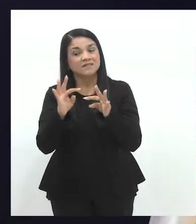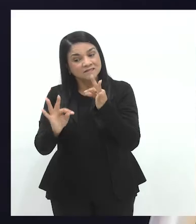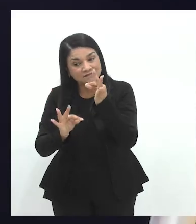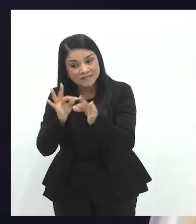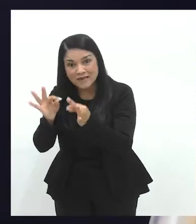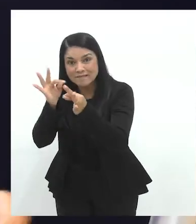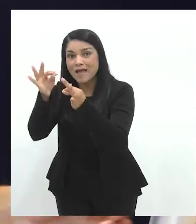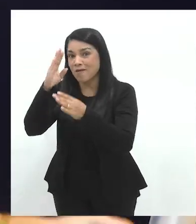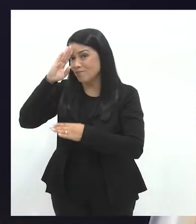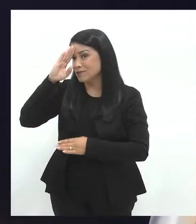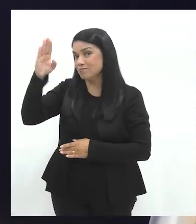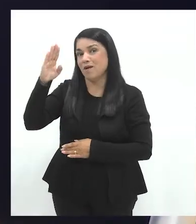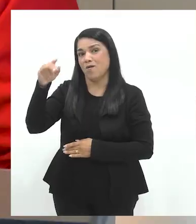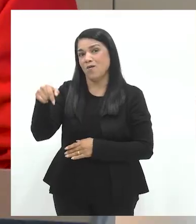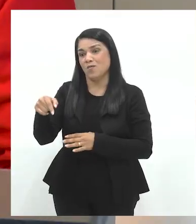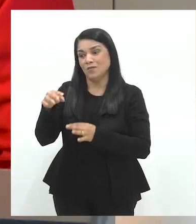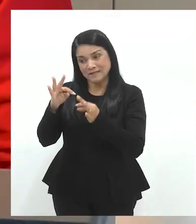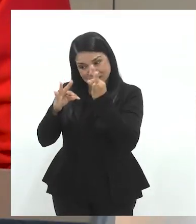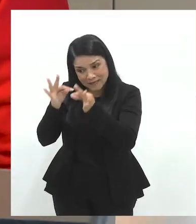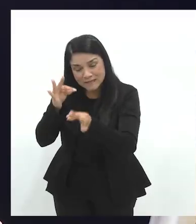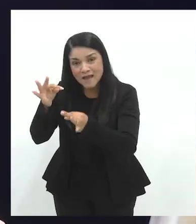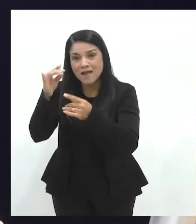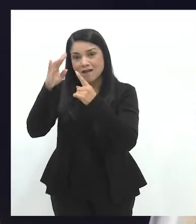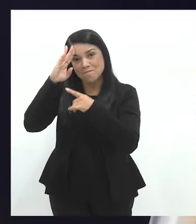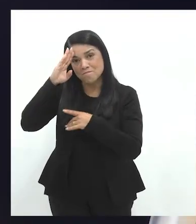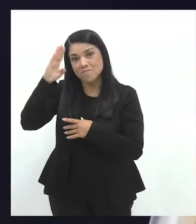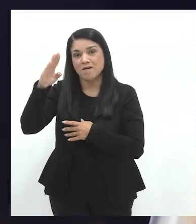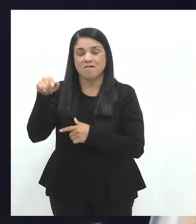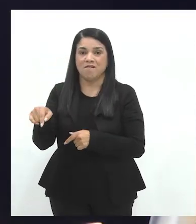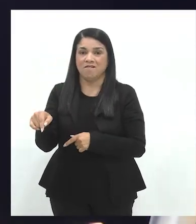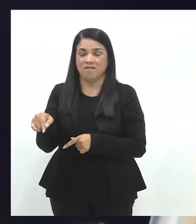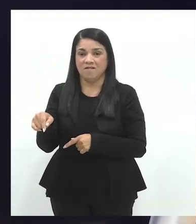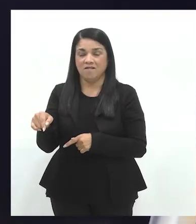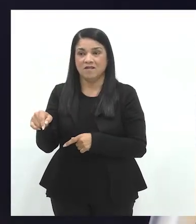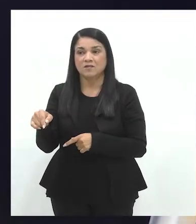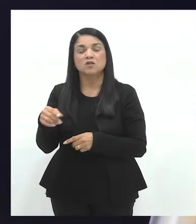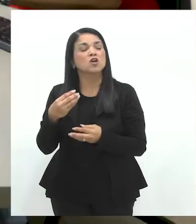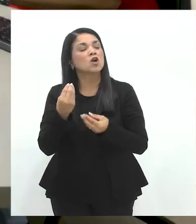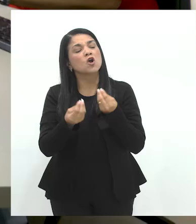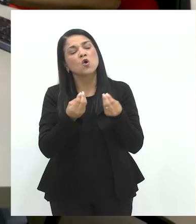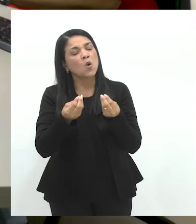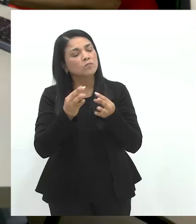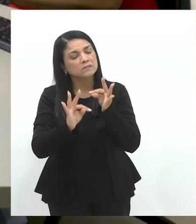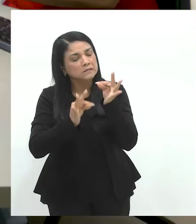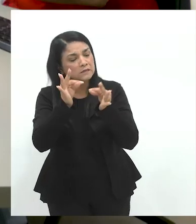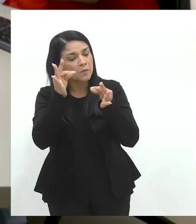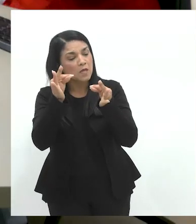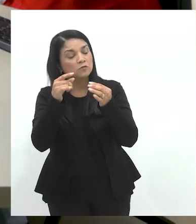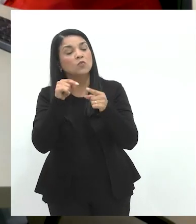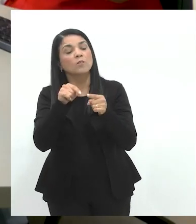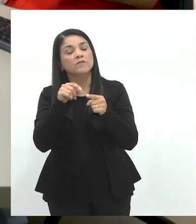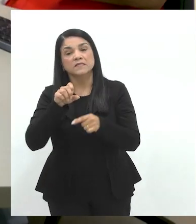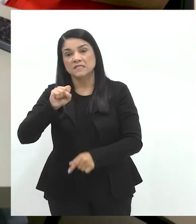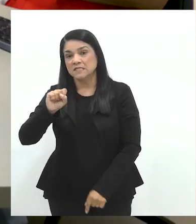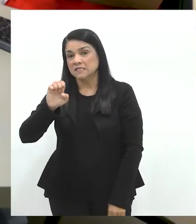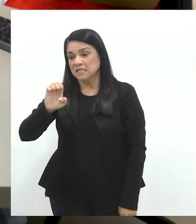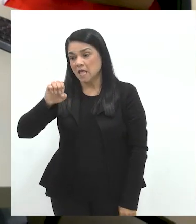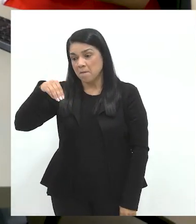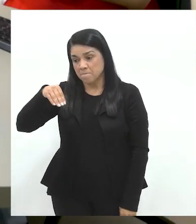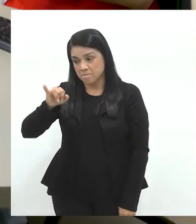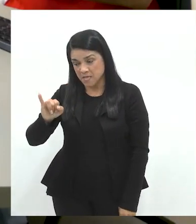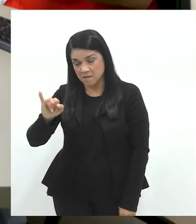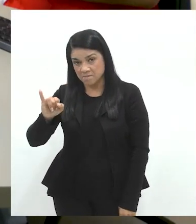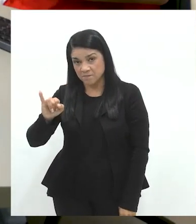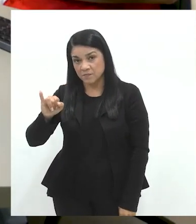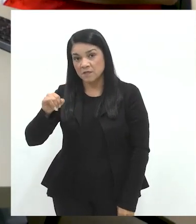vamos caminhando. Oi? É necessário que trate isso. Ah, sim. E para tratar isso, você fez o semipresencial para,